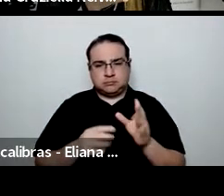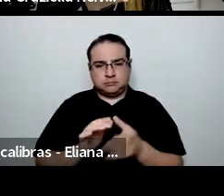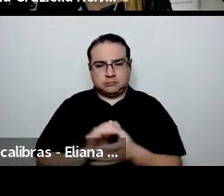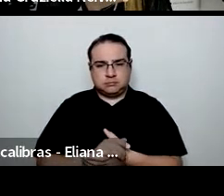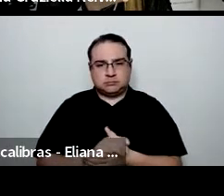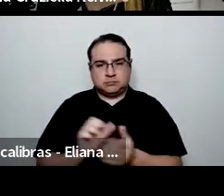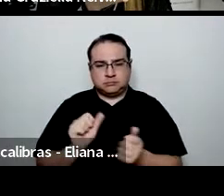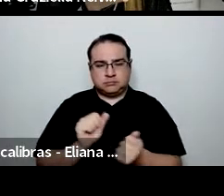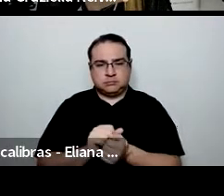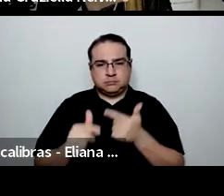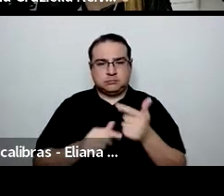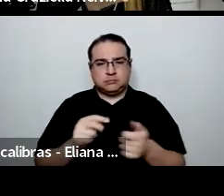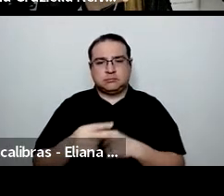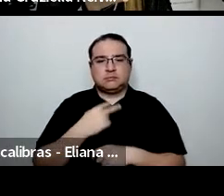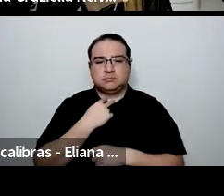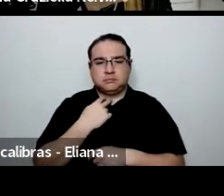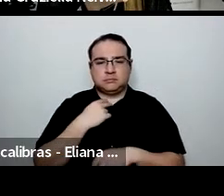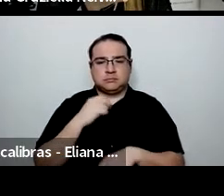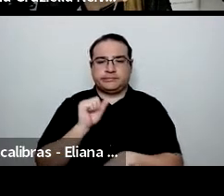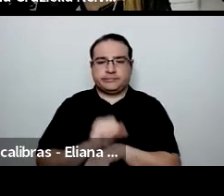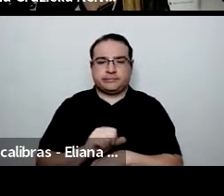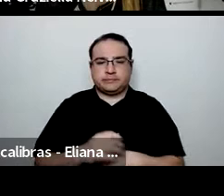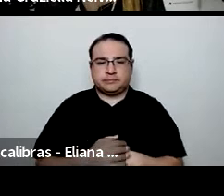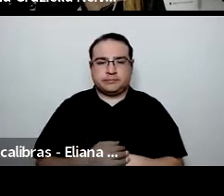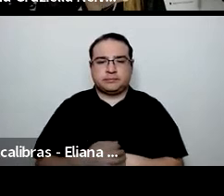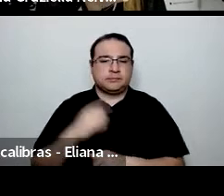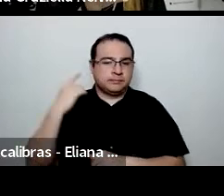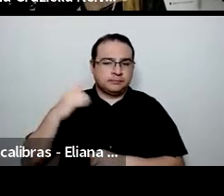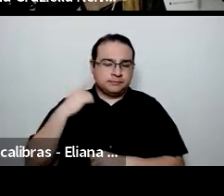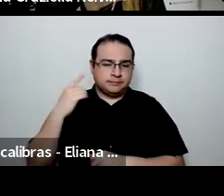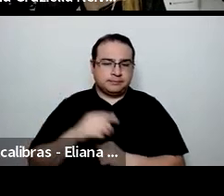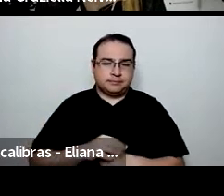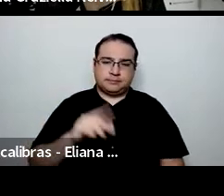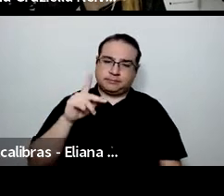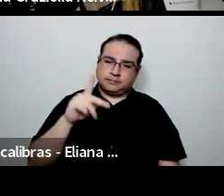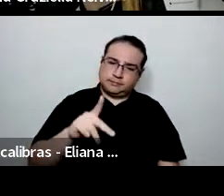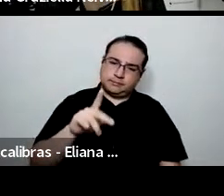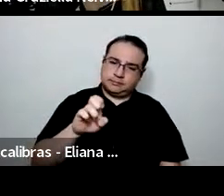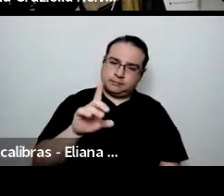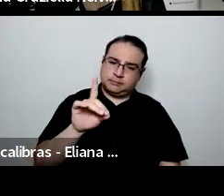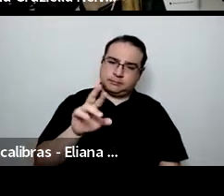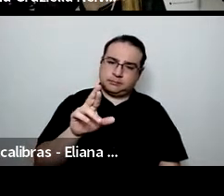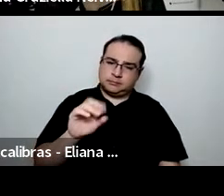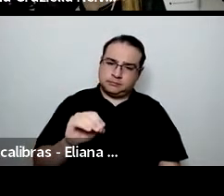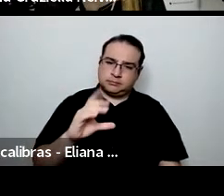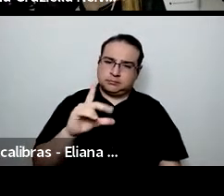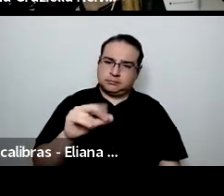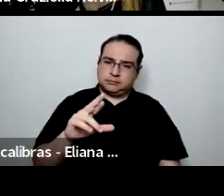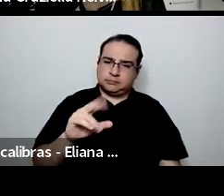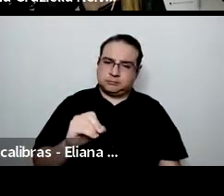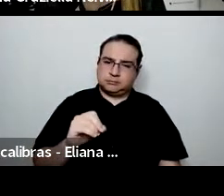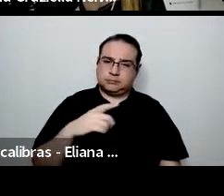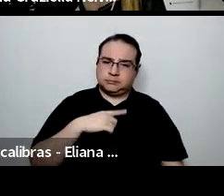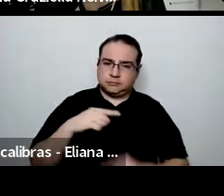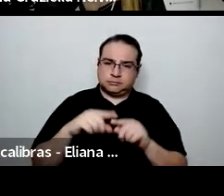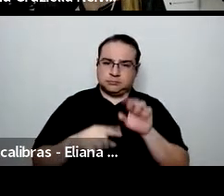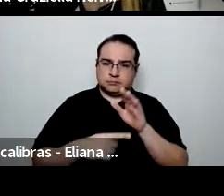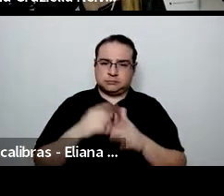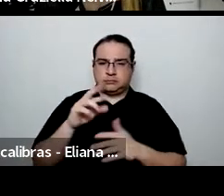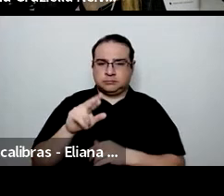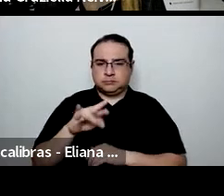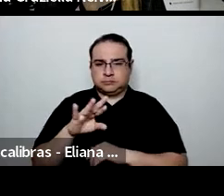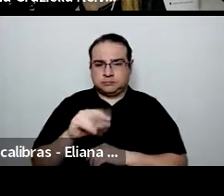Coligação o trabalho não pode parar advogados Dr Pedro Carvalho Chagas e outros 1ª recorrida